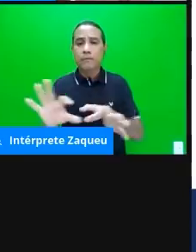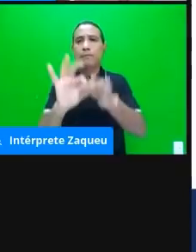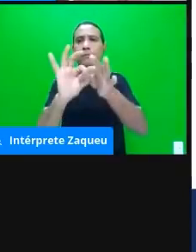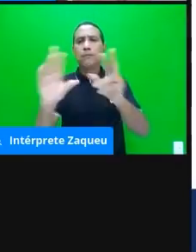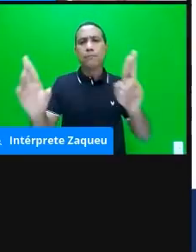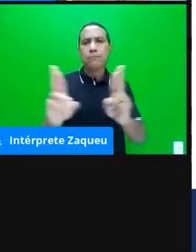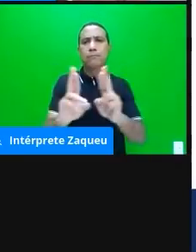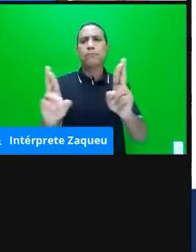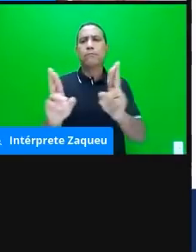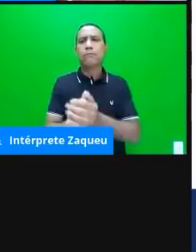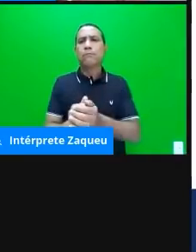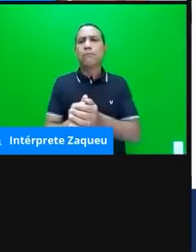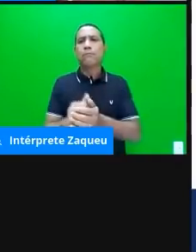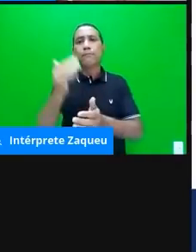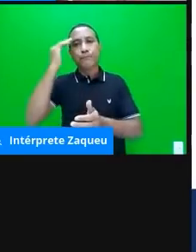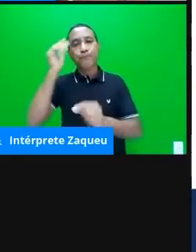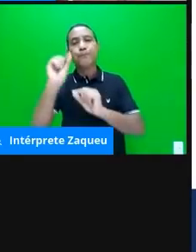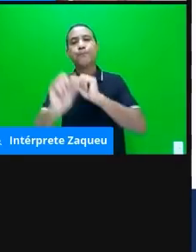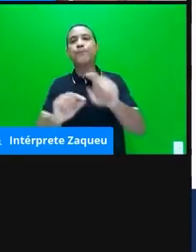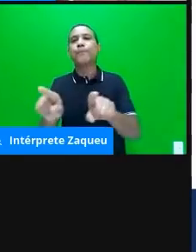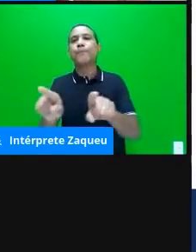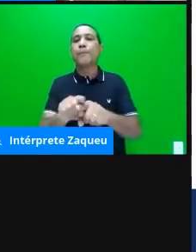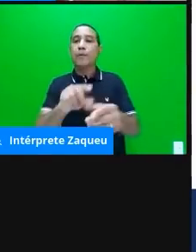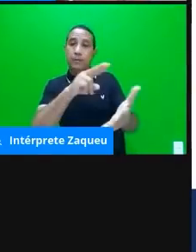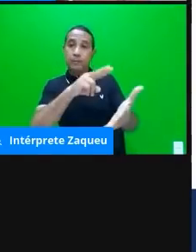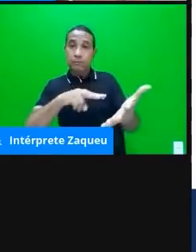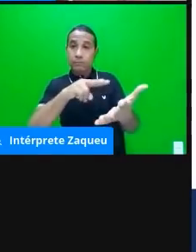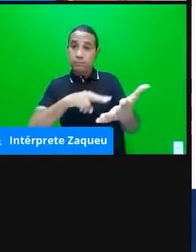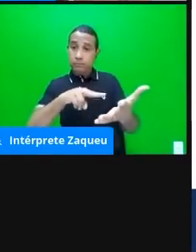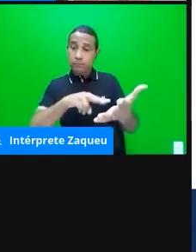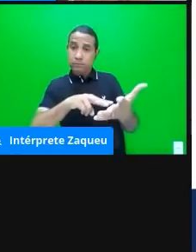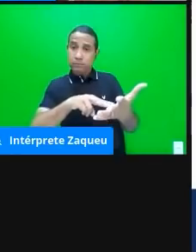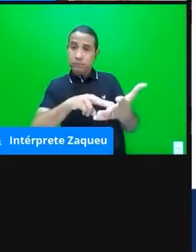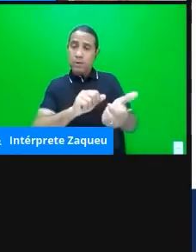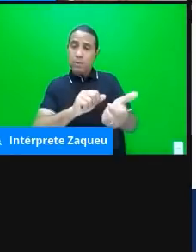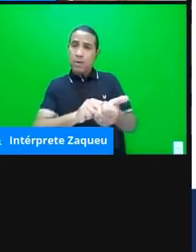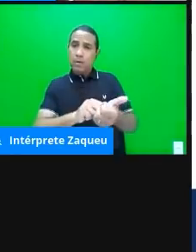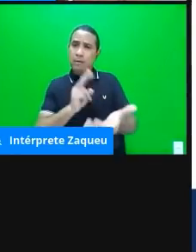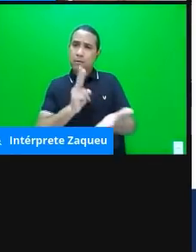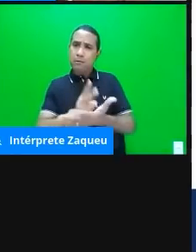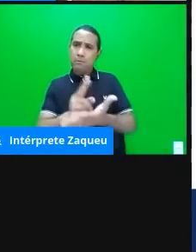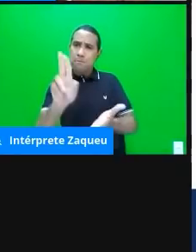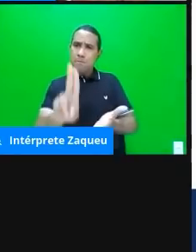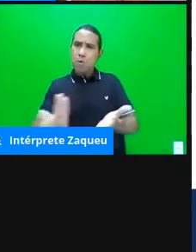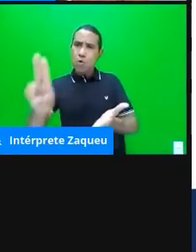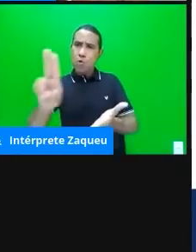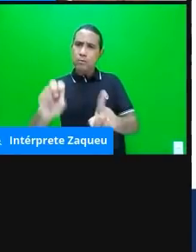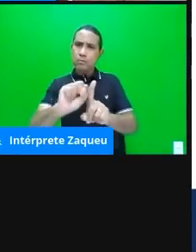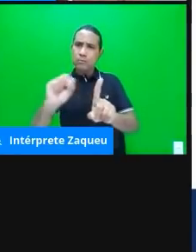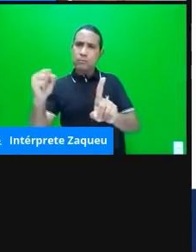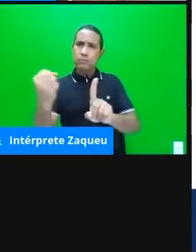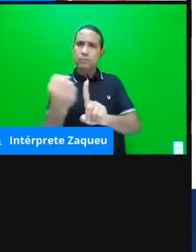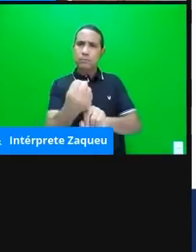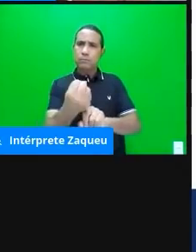considerando que a leitura ela faz parte dos usos sociais e